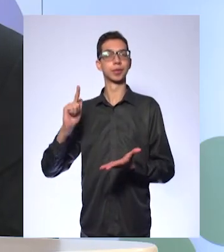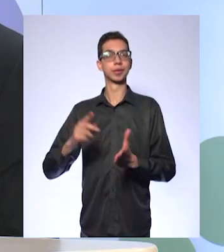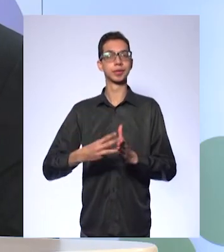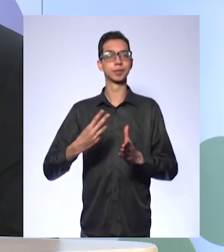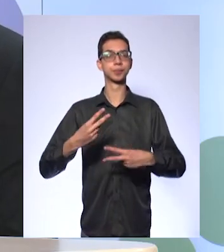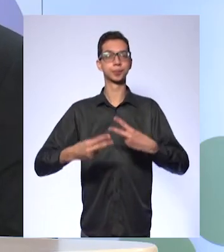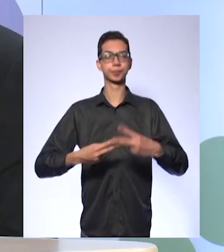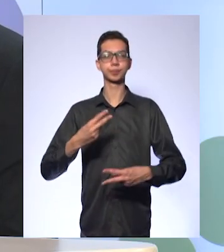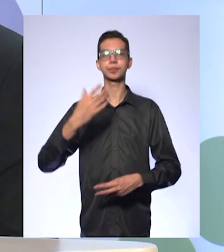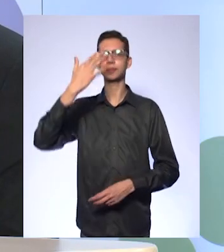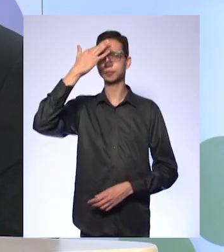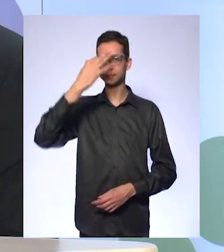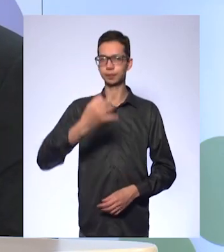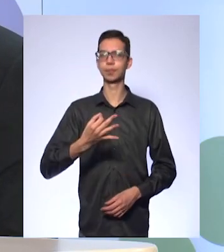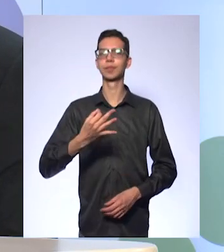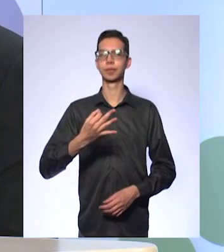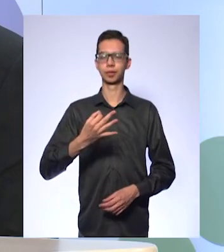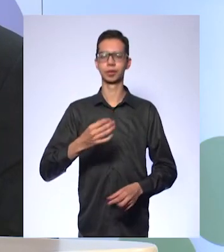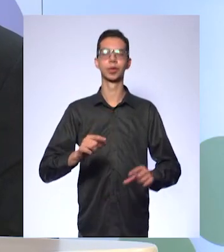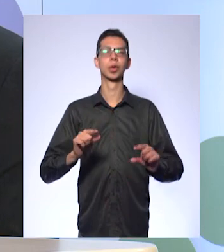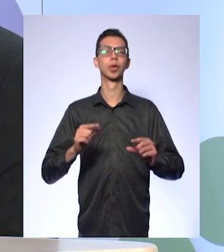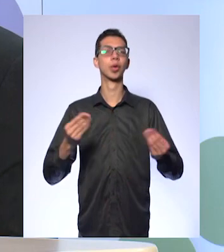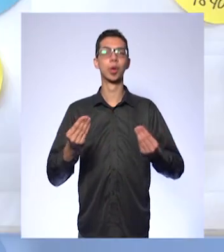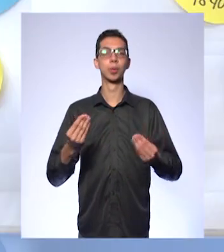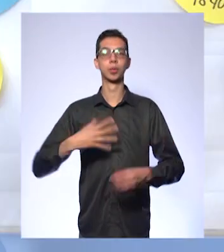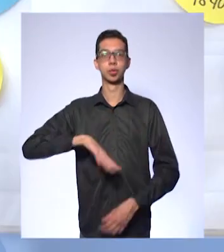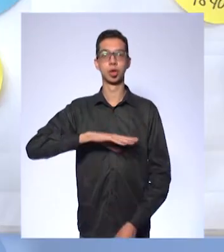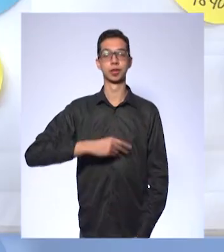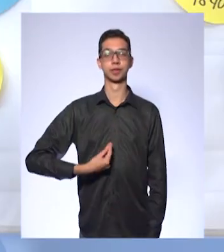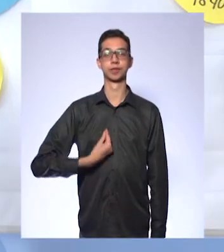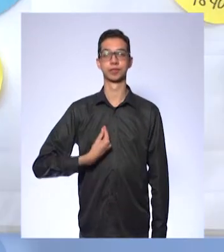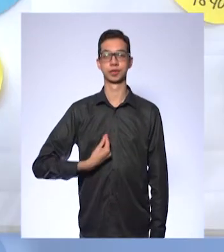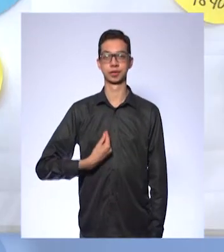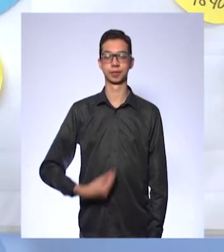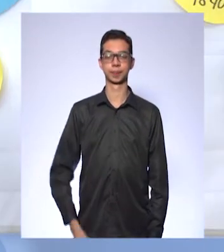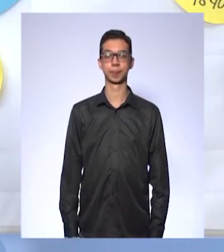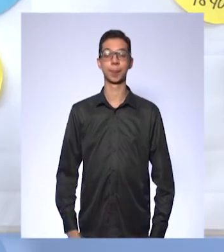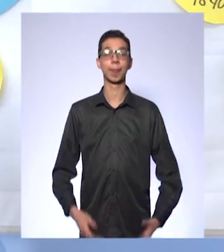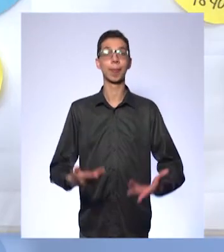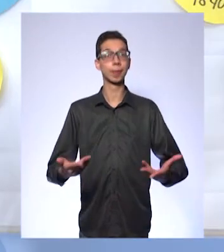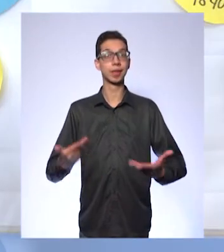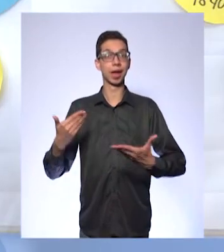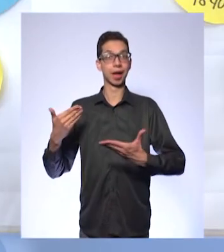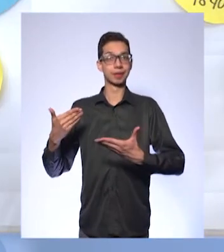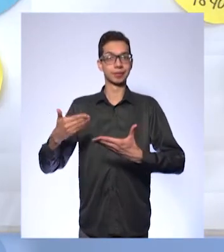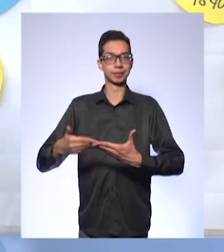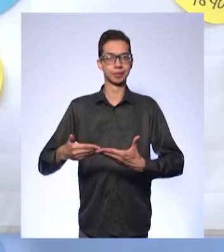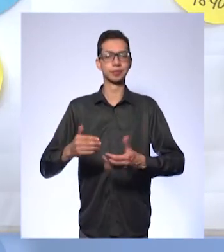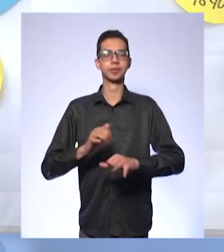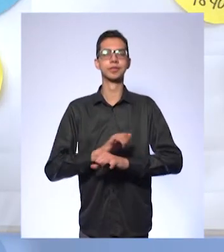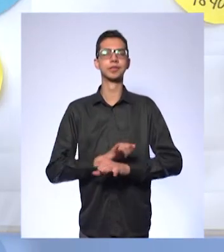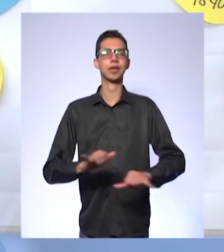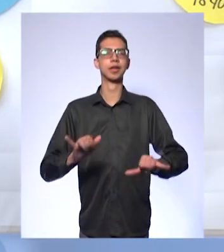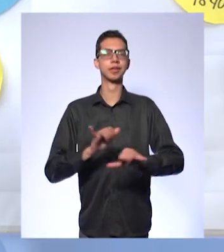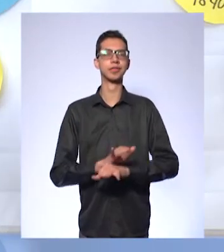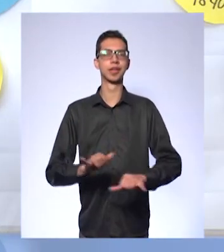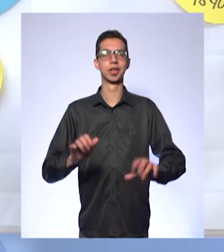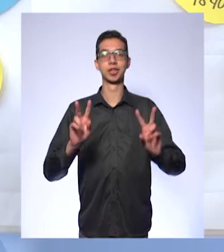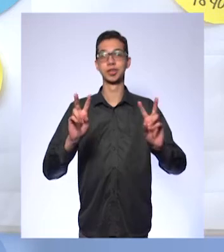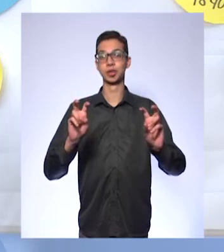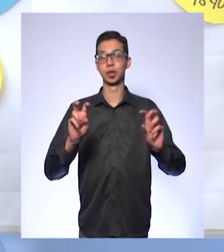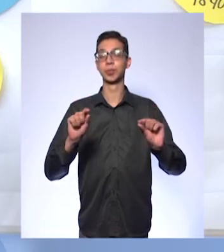a saga que nós estamos, a saga que nós nos encontramos. Então, assim, até o momento, nós estamos falando sobre os